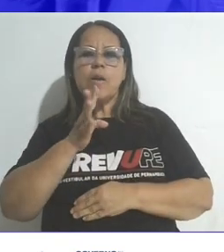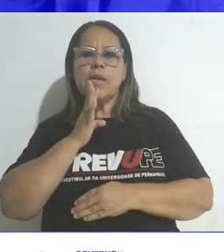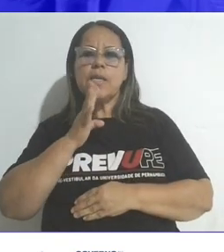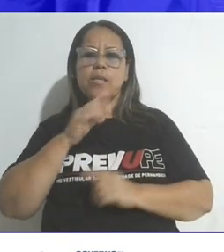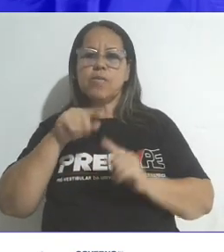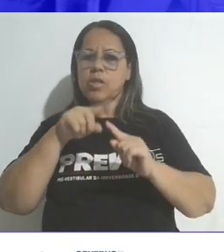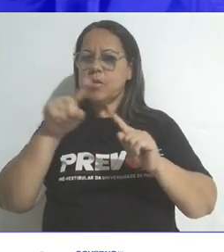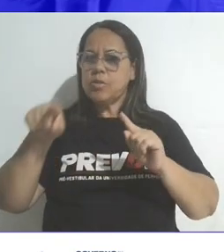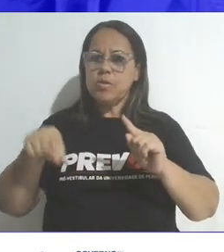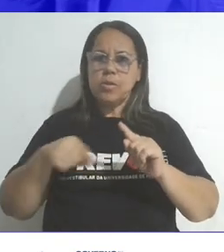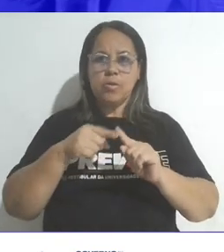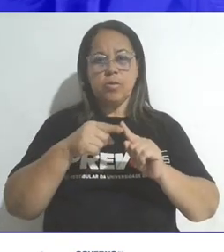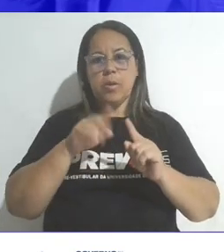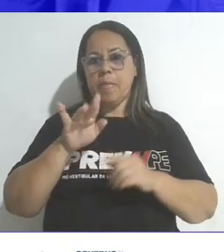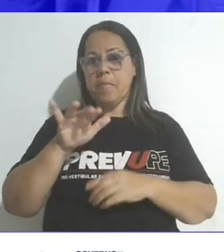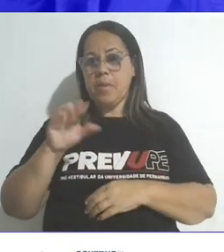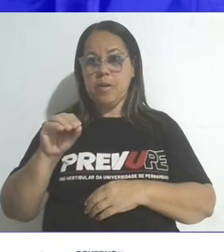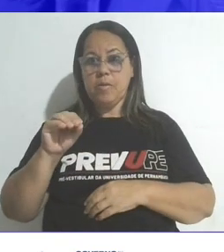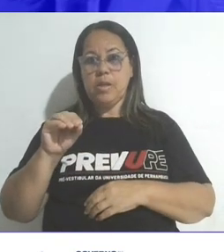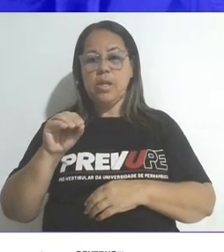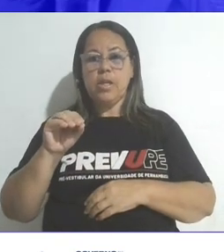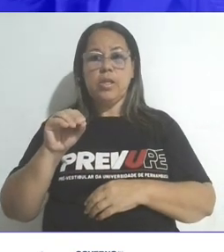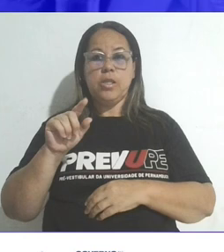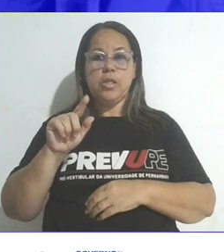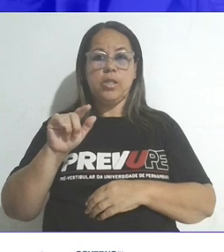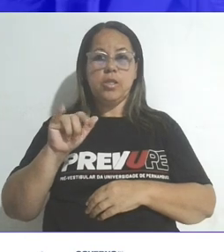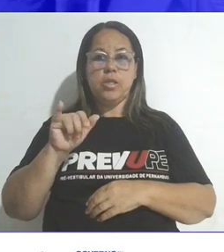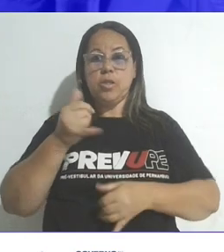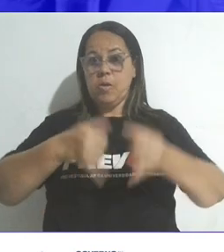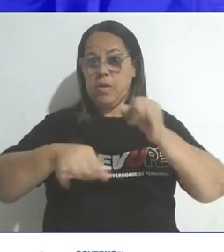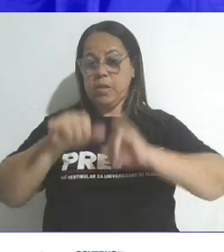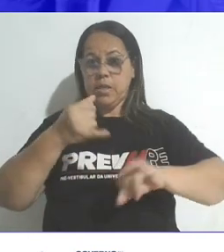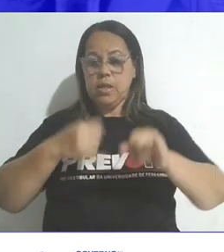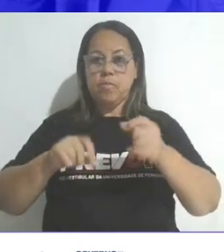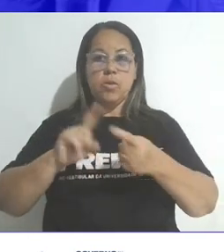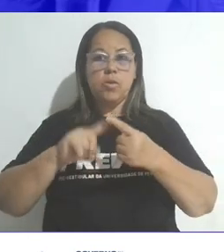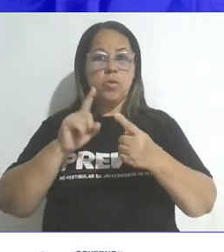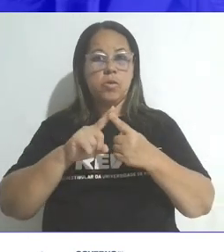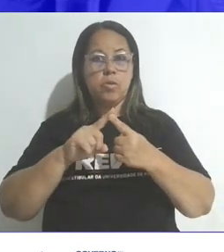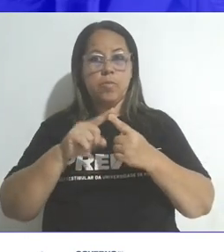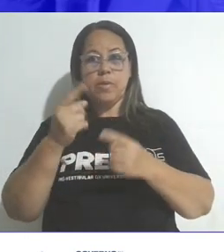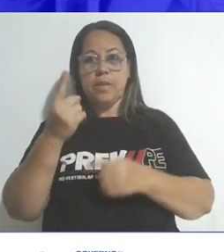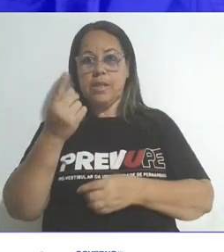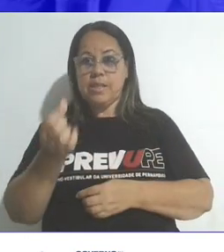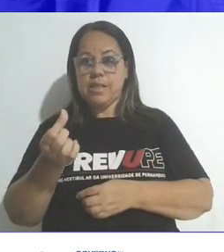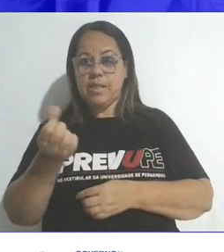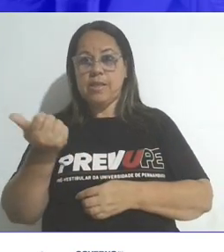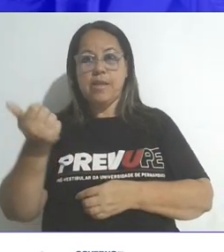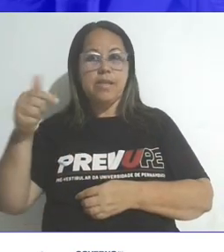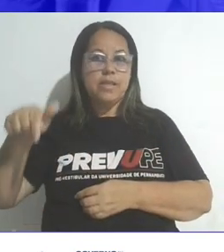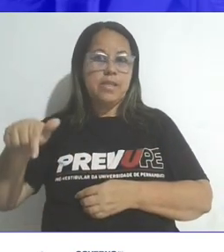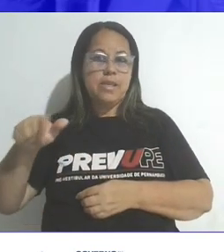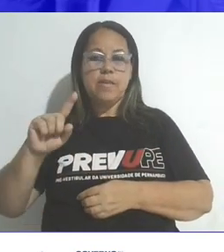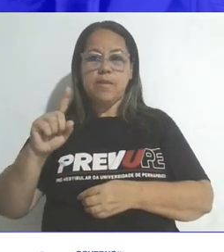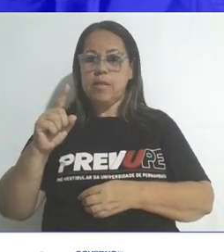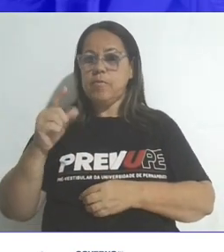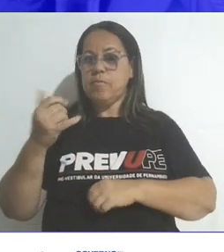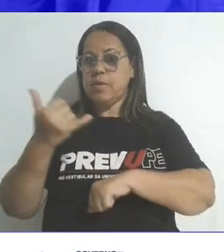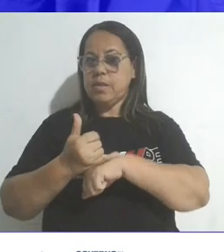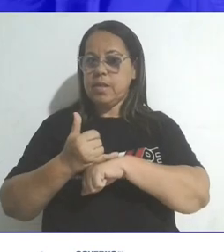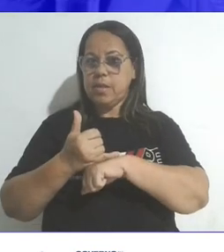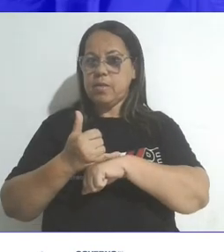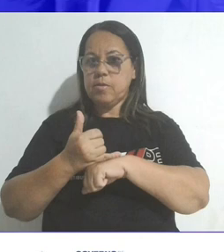ciclos biogeoquímicos. Nos grupos 16 e 17 estão localizados elementos não metálicos, mais